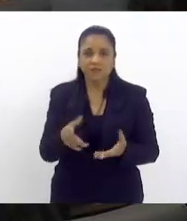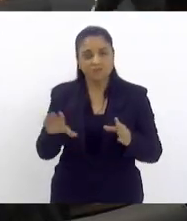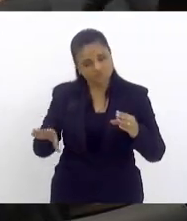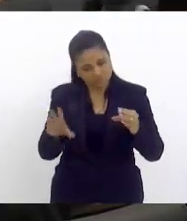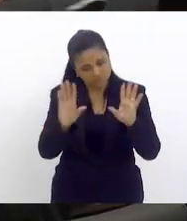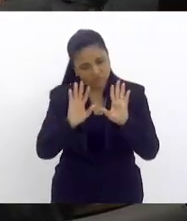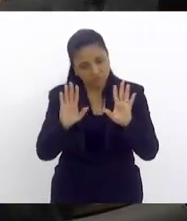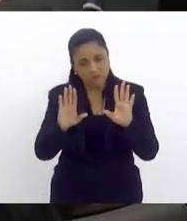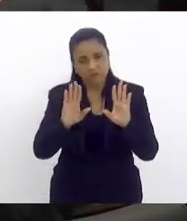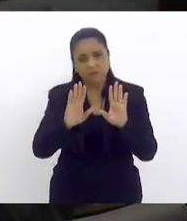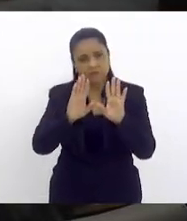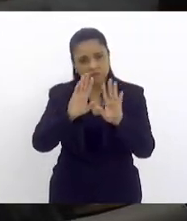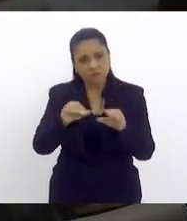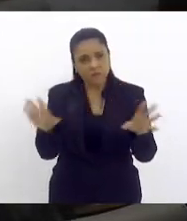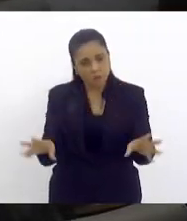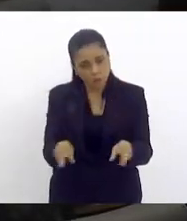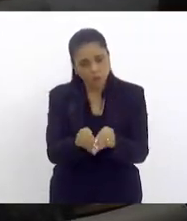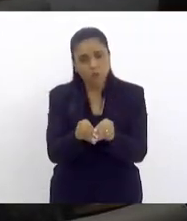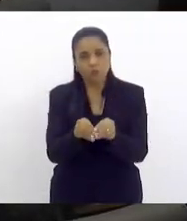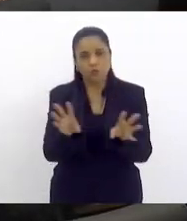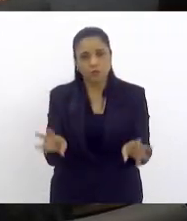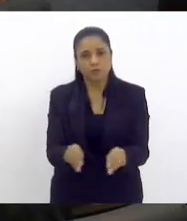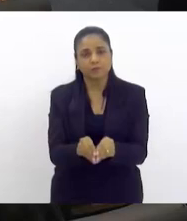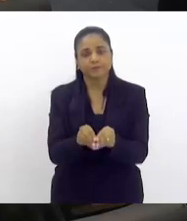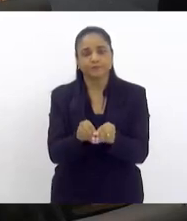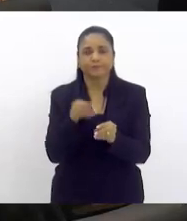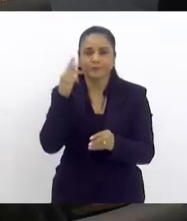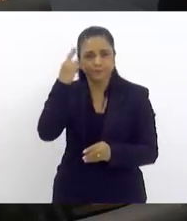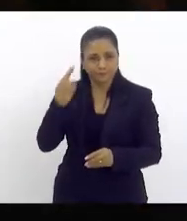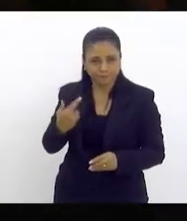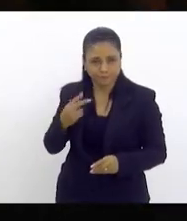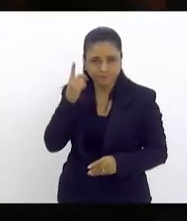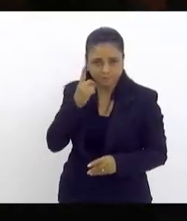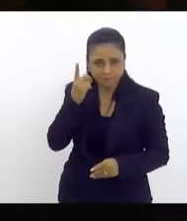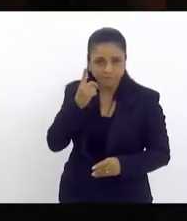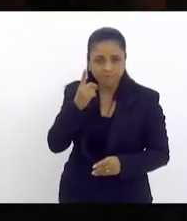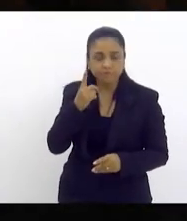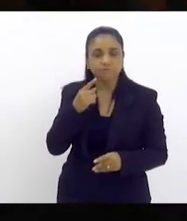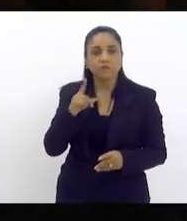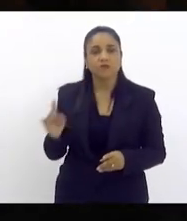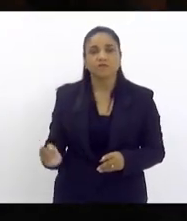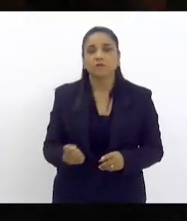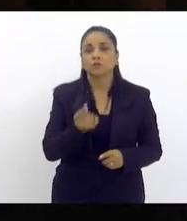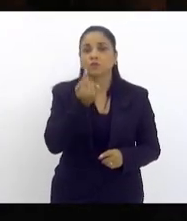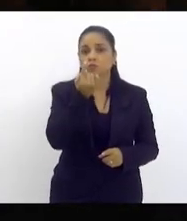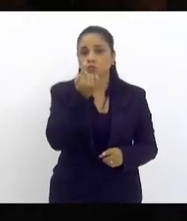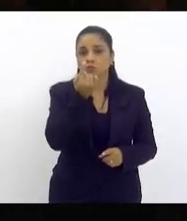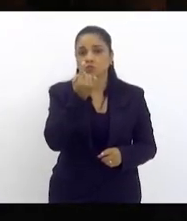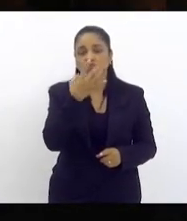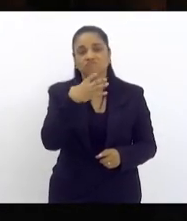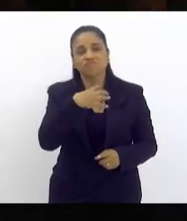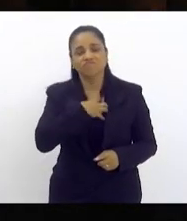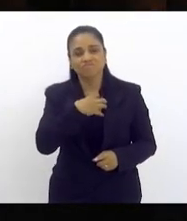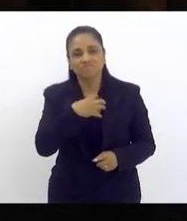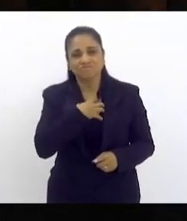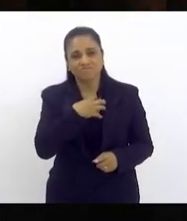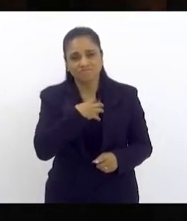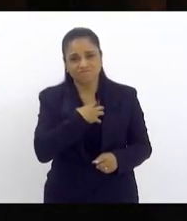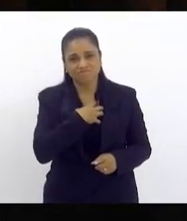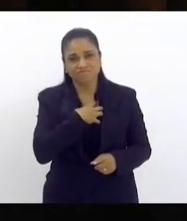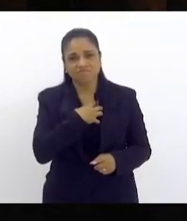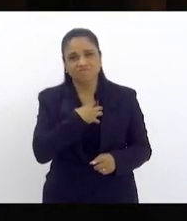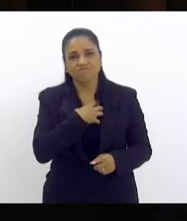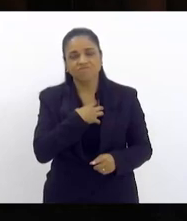por favor, quanto do tempo. Obrigado, meu amor. Concluindo. Então, a gente teve um sentimento